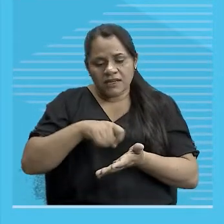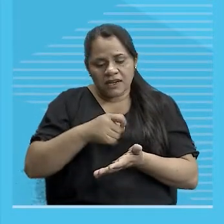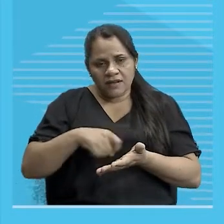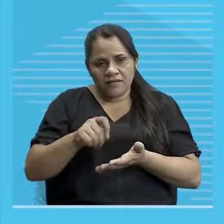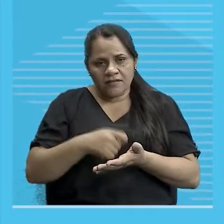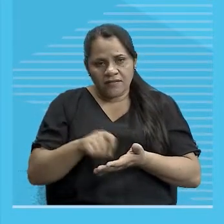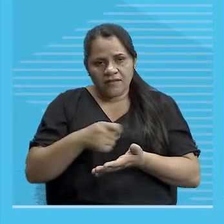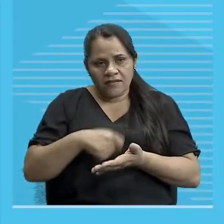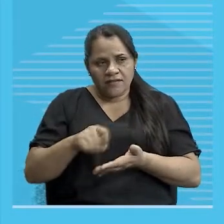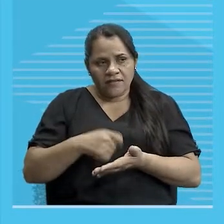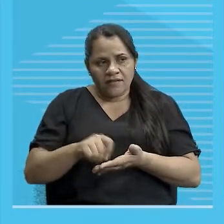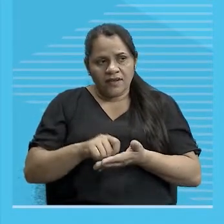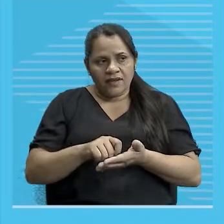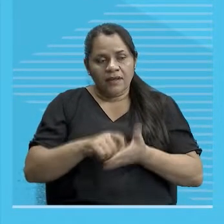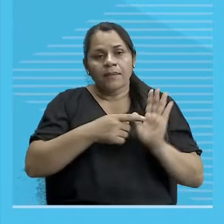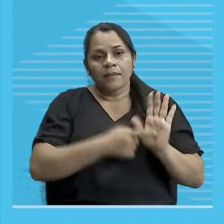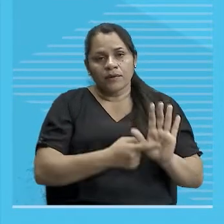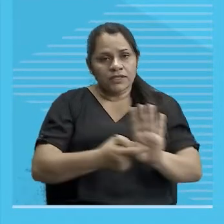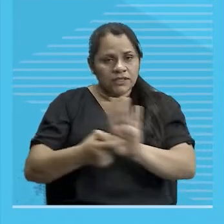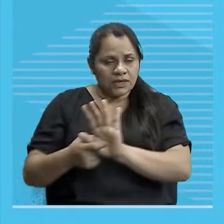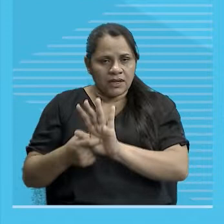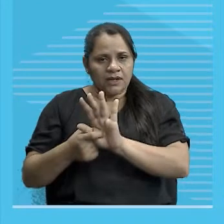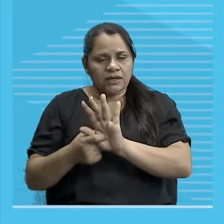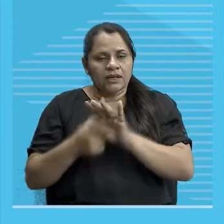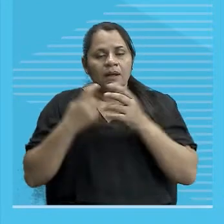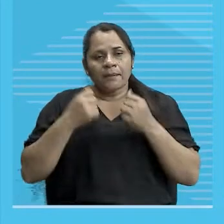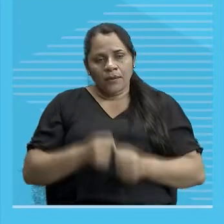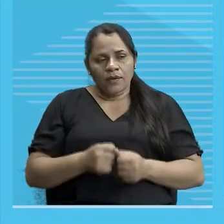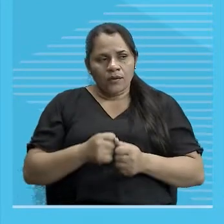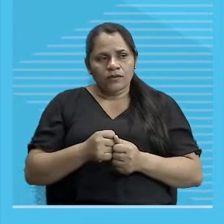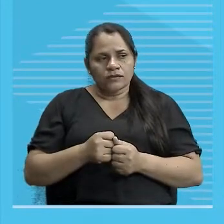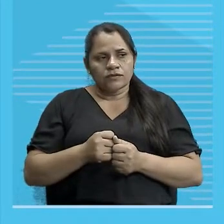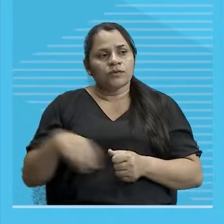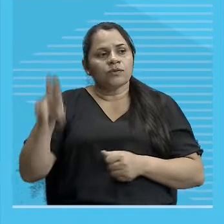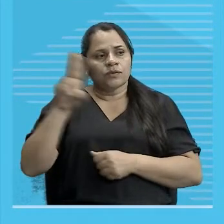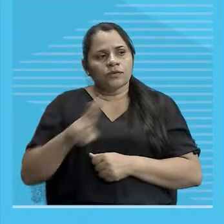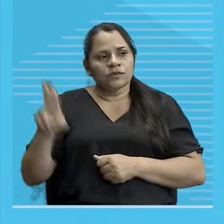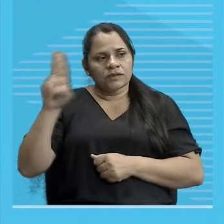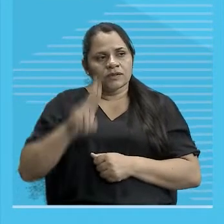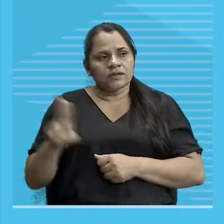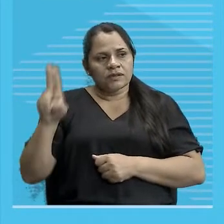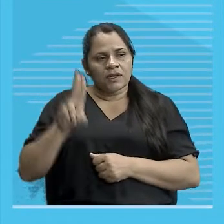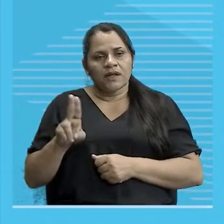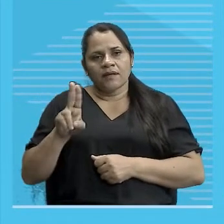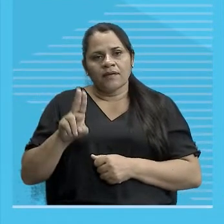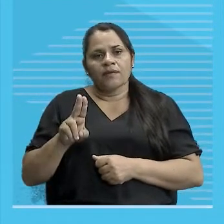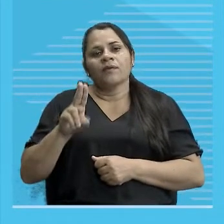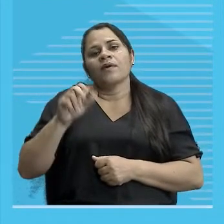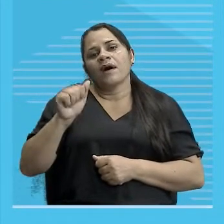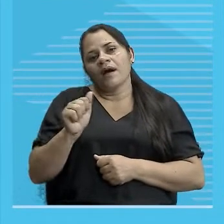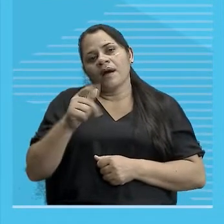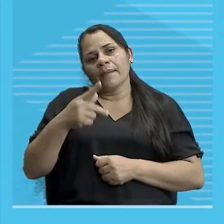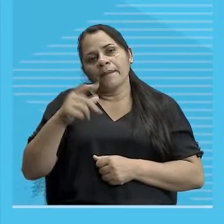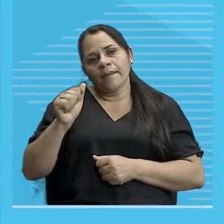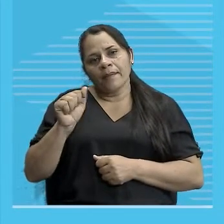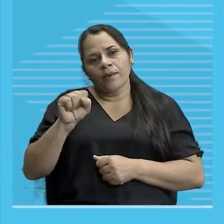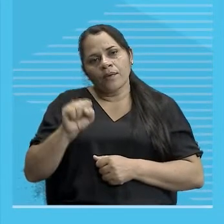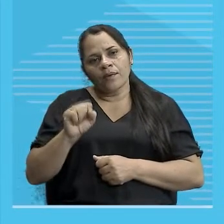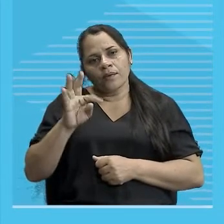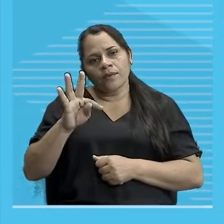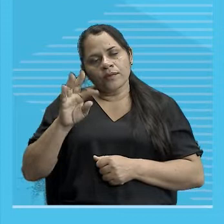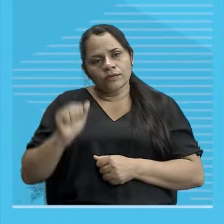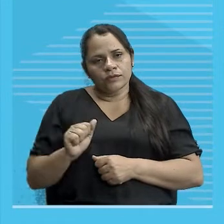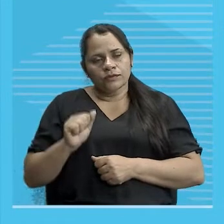fazenda Meu Rancho, utilizando aqui, ó, um aposto especificativo. Pronto. Isso aqui já é uma